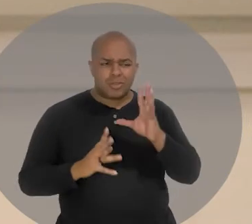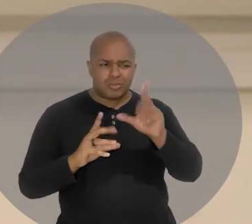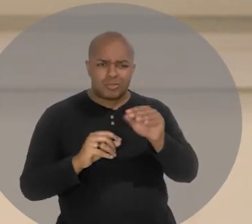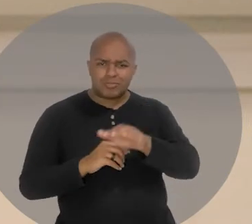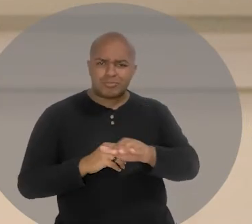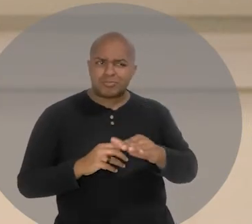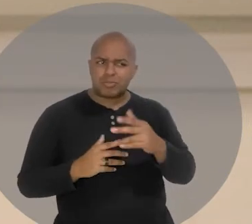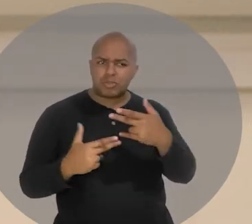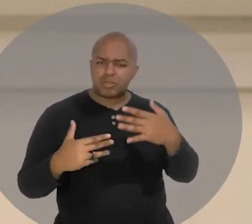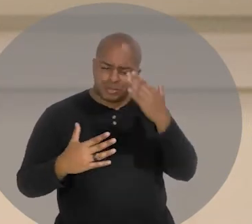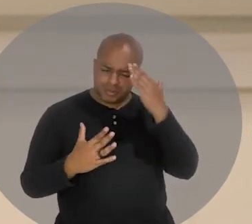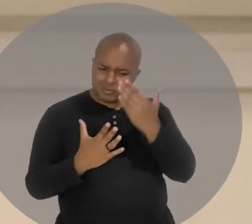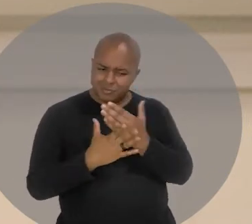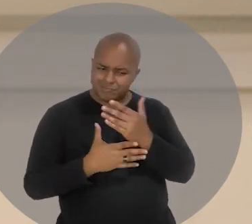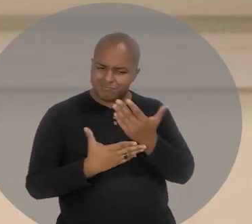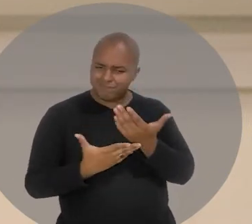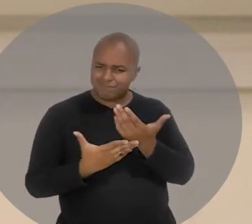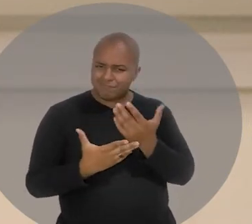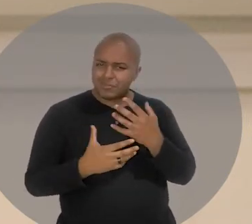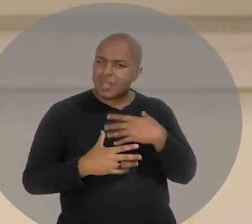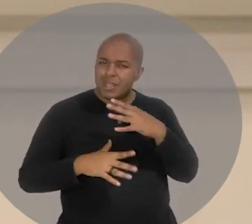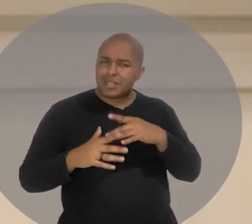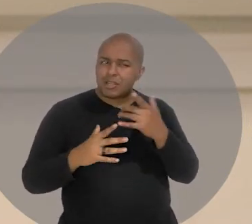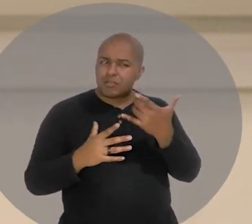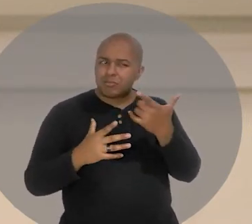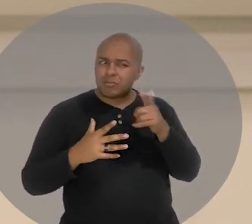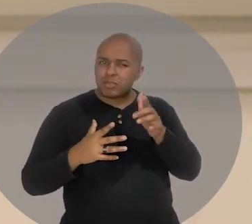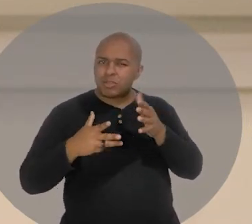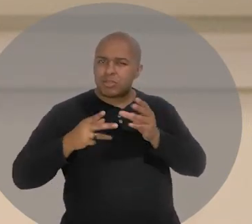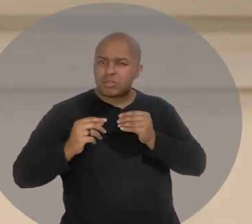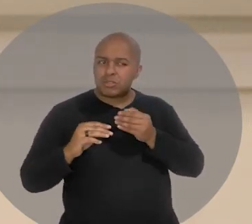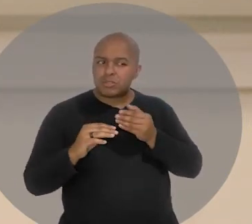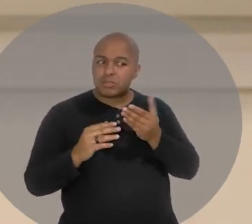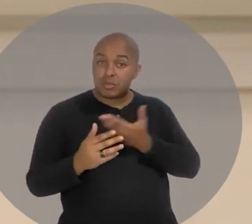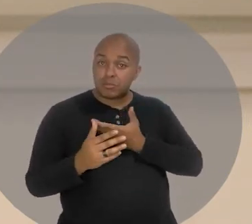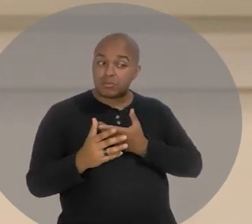né, se beneficiam da presença desse colega.